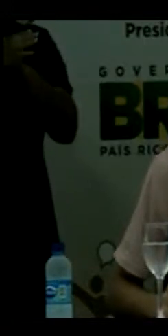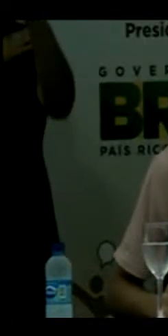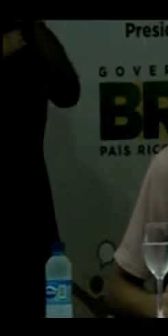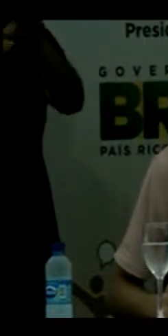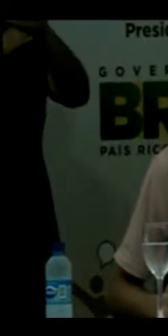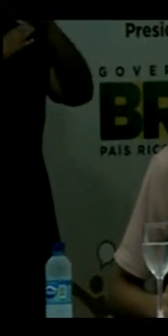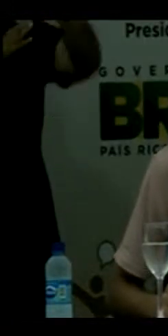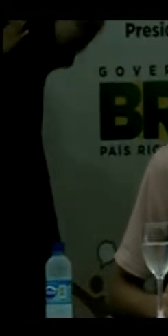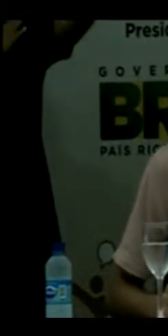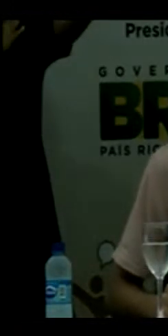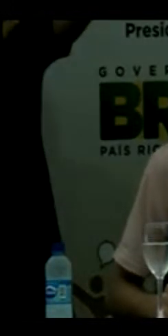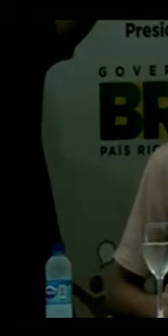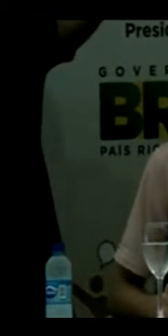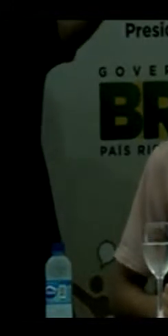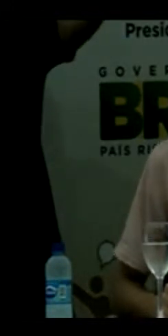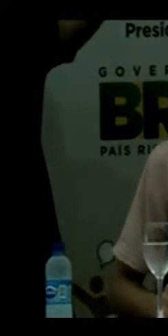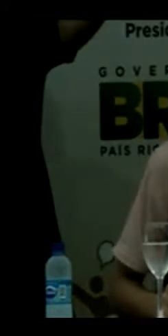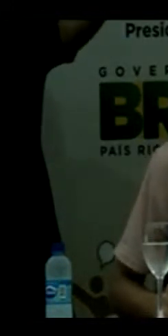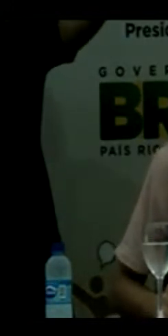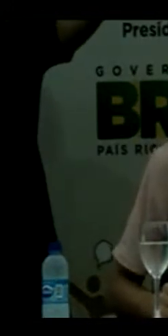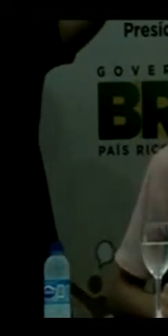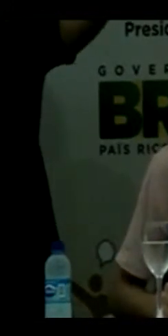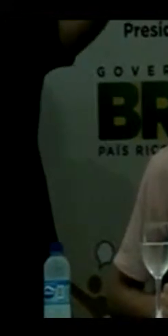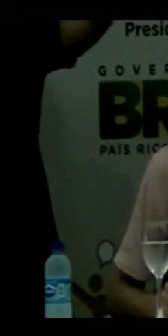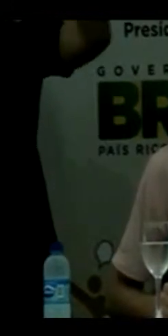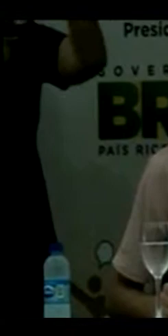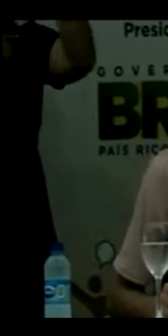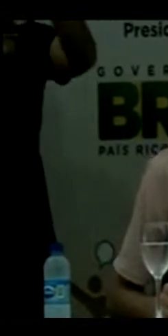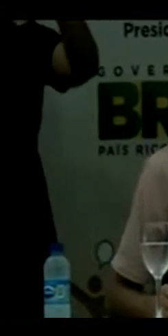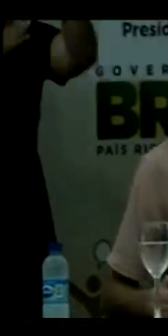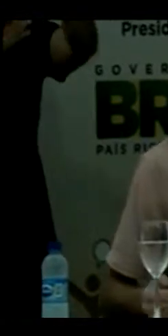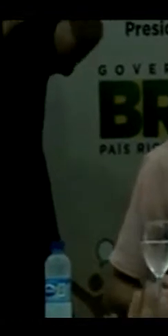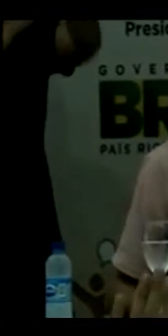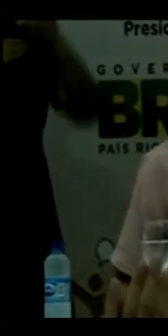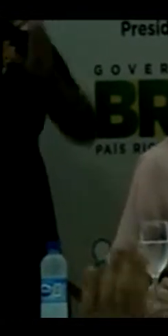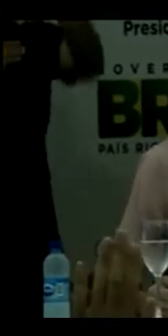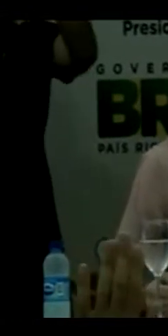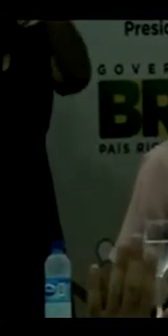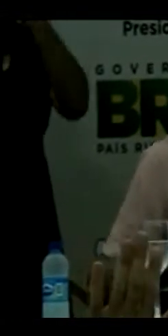pensando no tema ou no território dessa proposta. Perfeito.